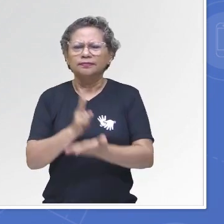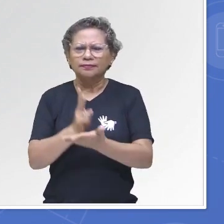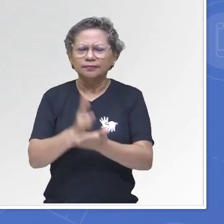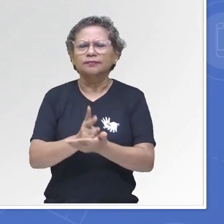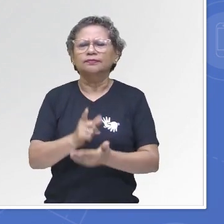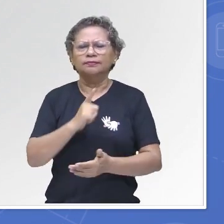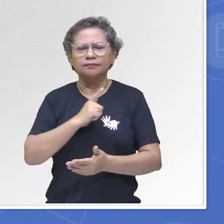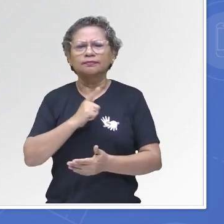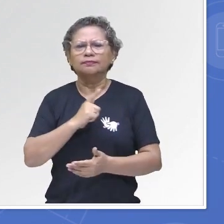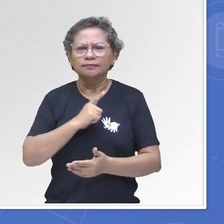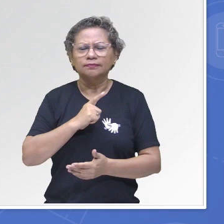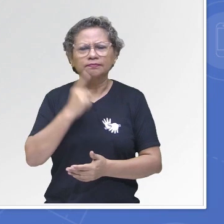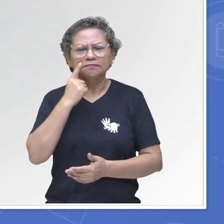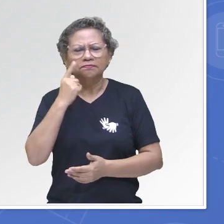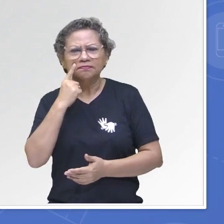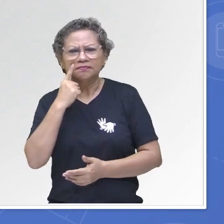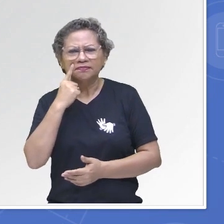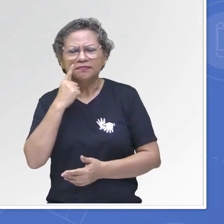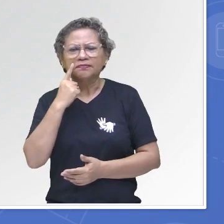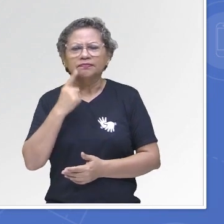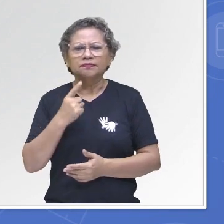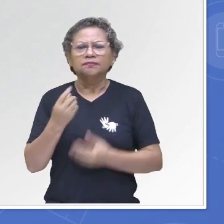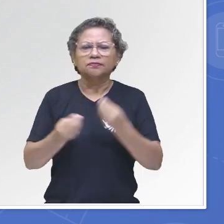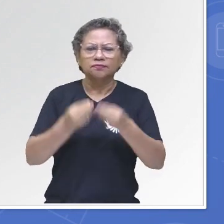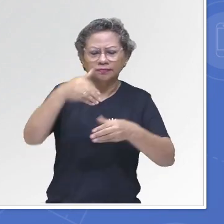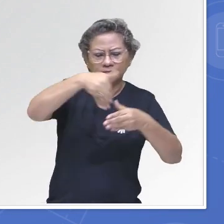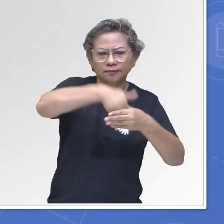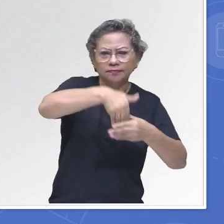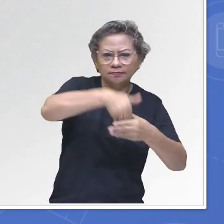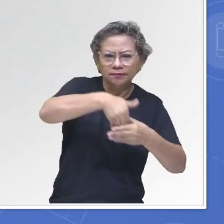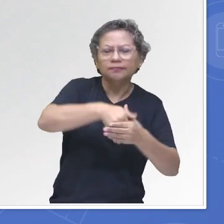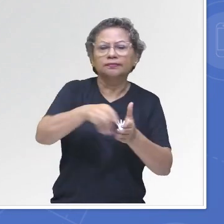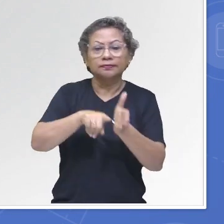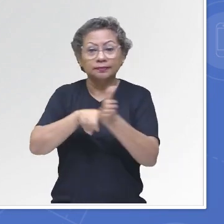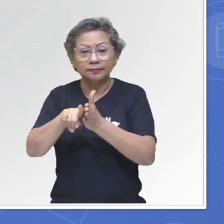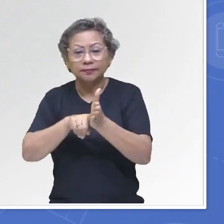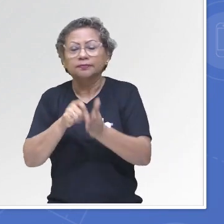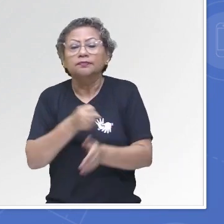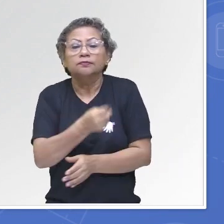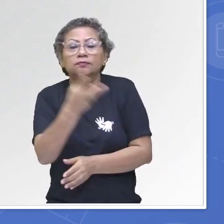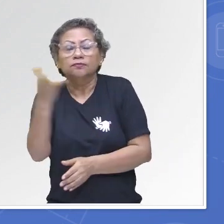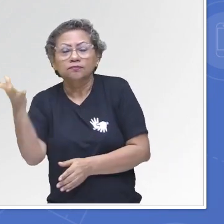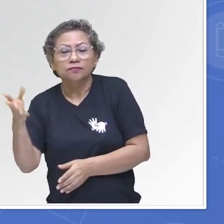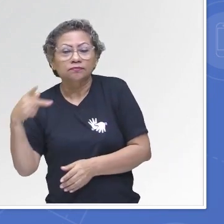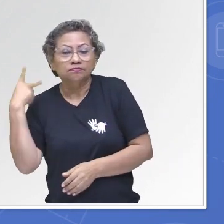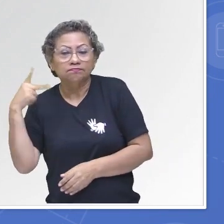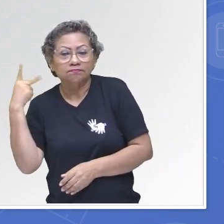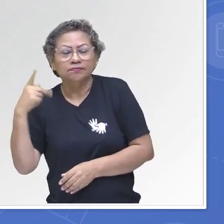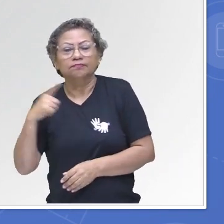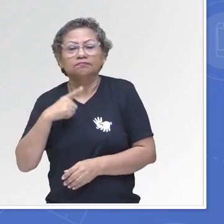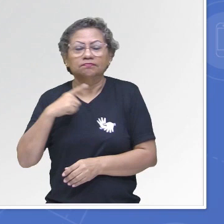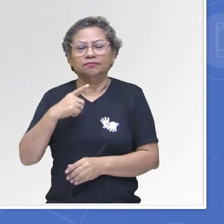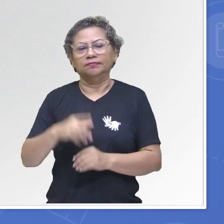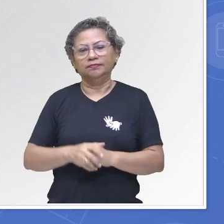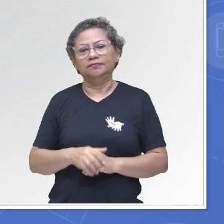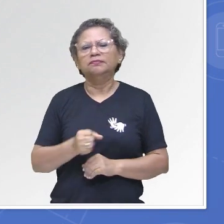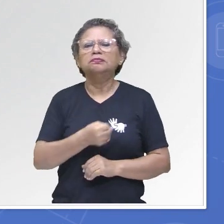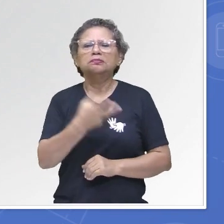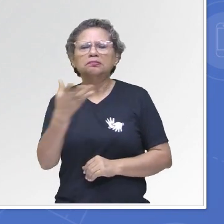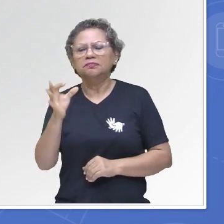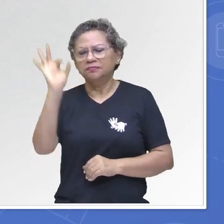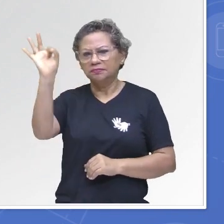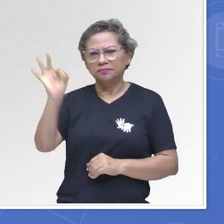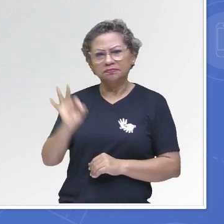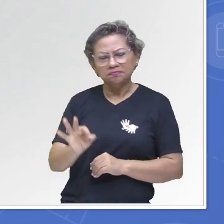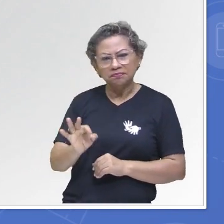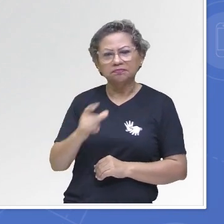a intenção de voto, bastante comum, né? Como na época das eleições, a gente ouviu falar aí em algumas